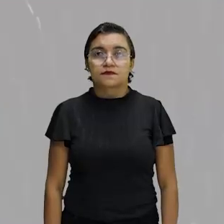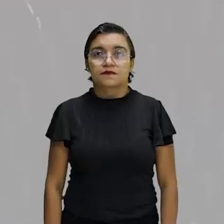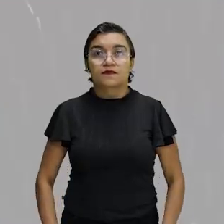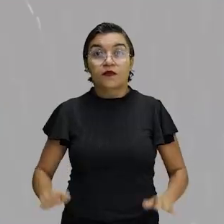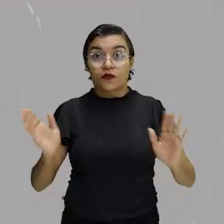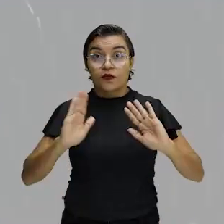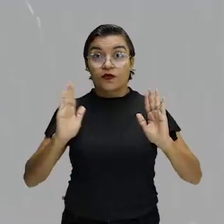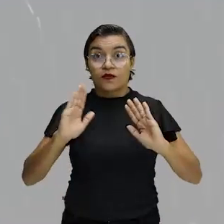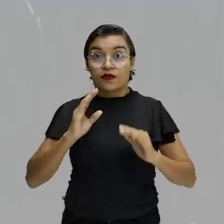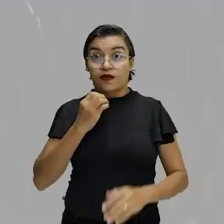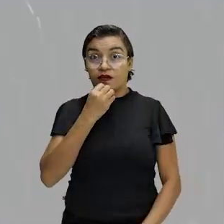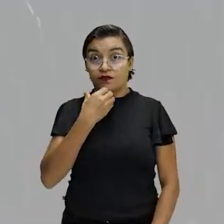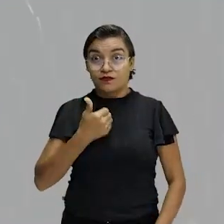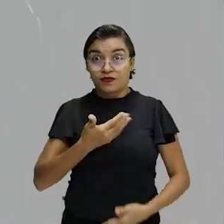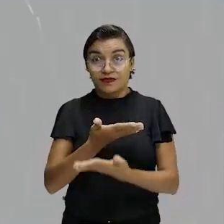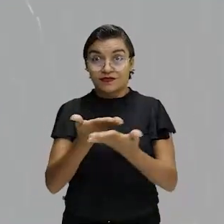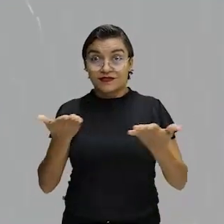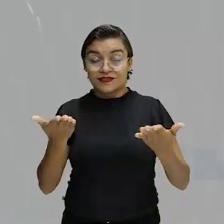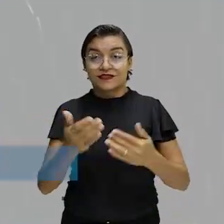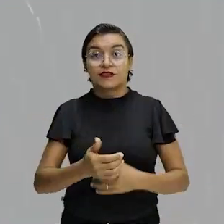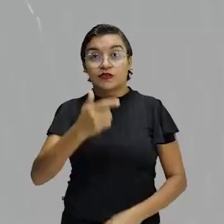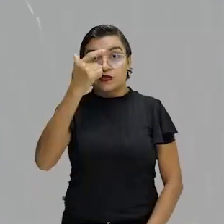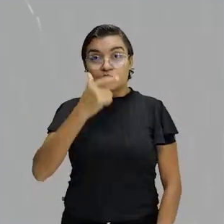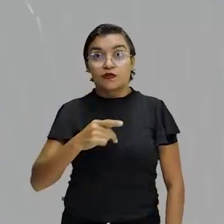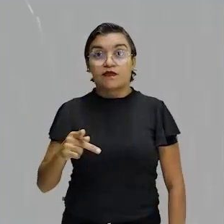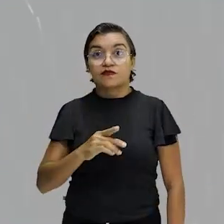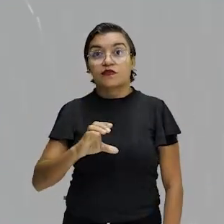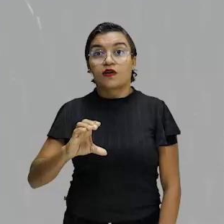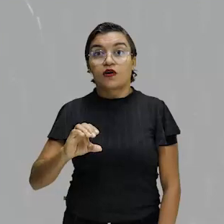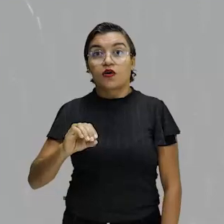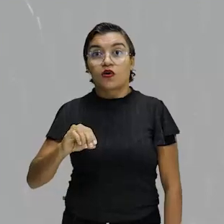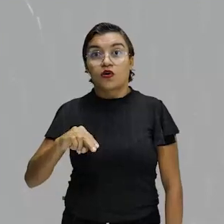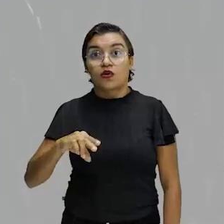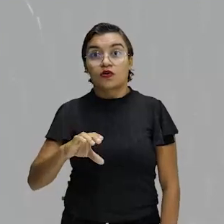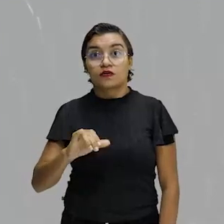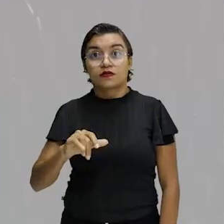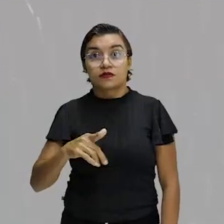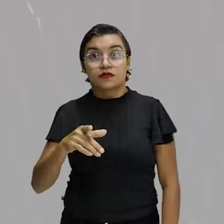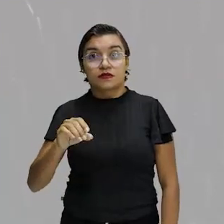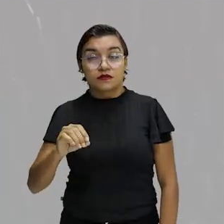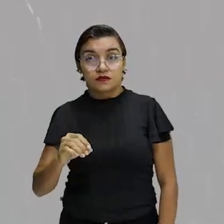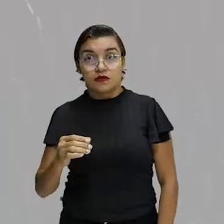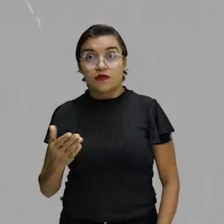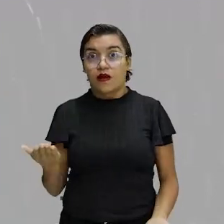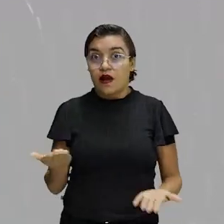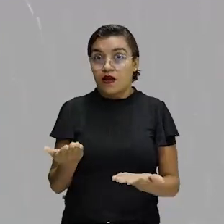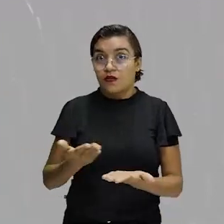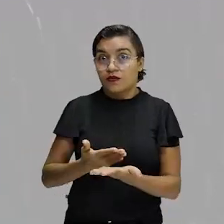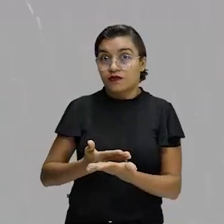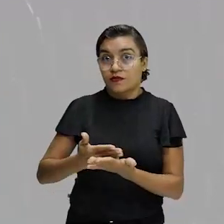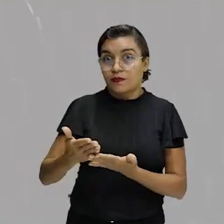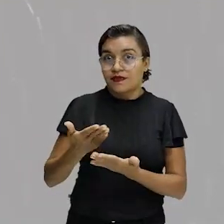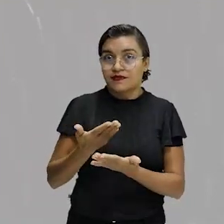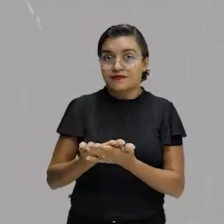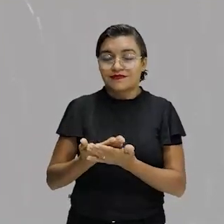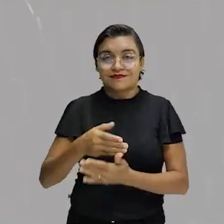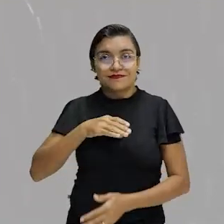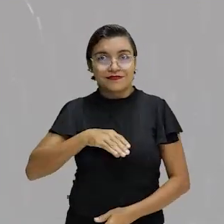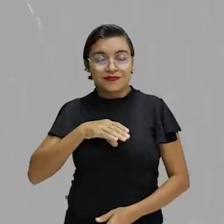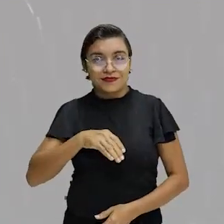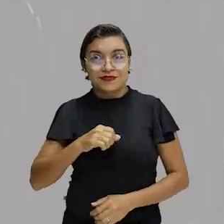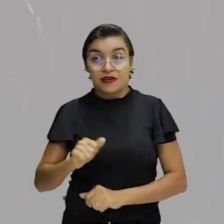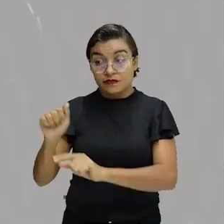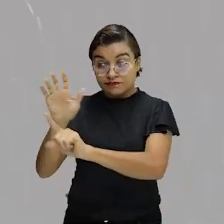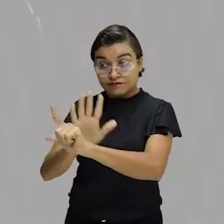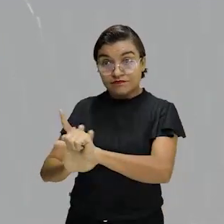Olá pessoal, tudo bem com vocês? Sou a professora Conceição Alencar e começa agora a sua aula de língua portuguesa. Se liga na TV Educação